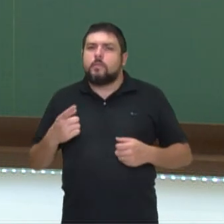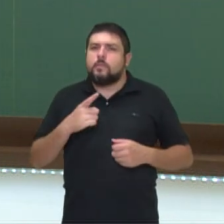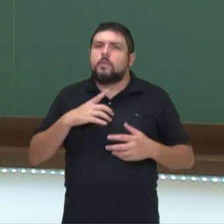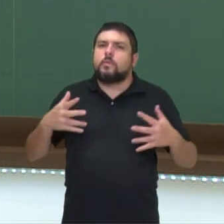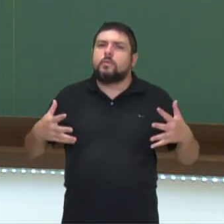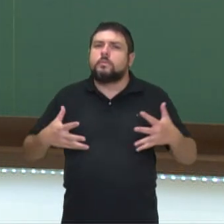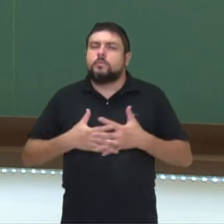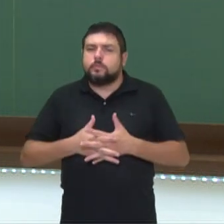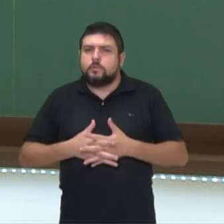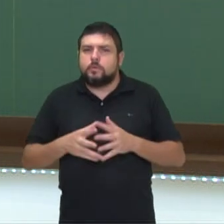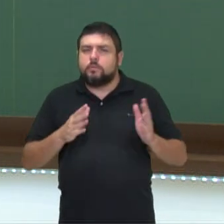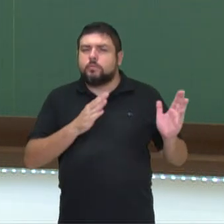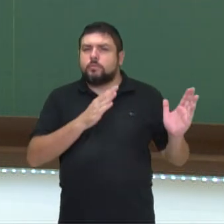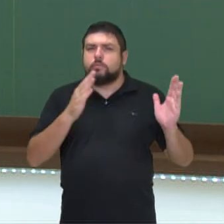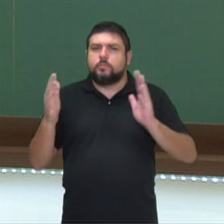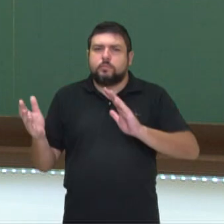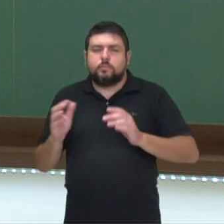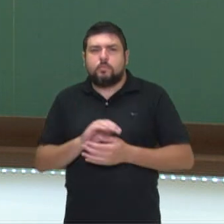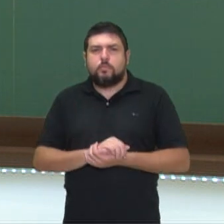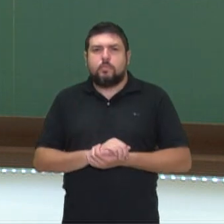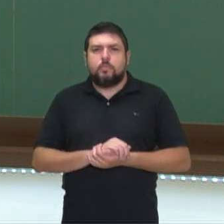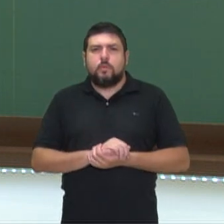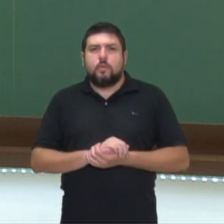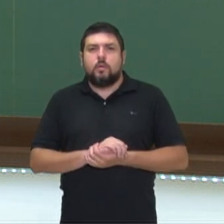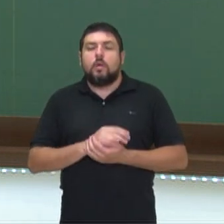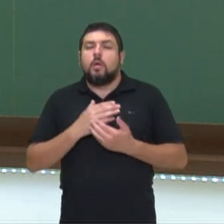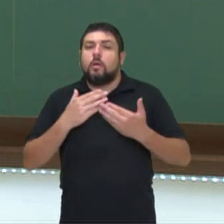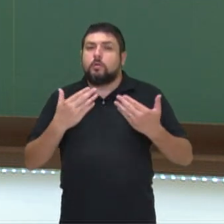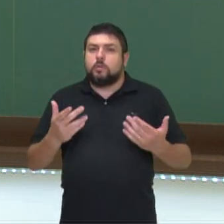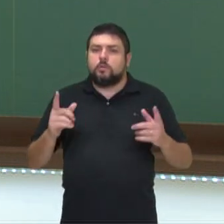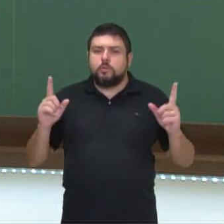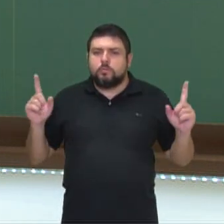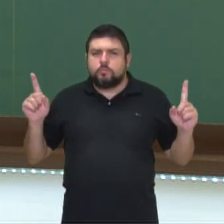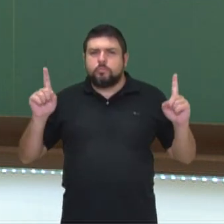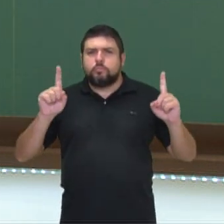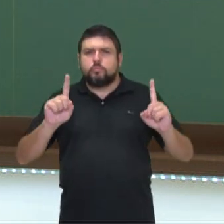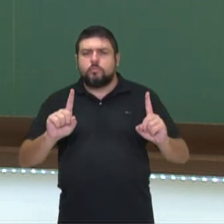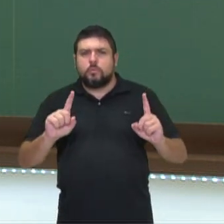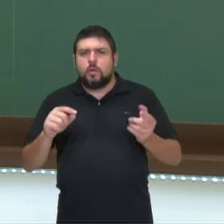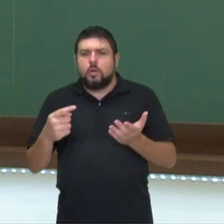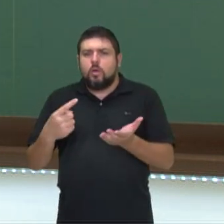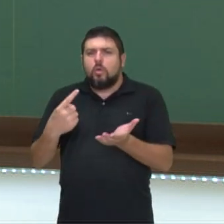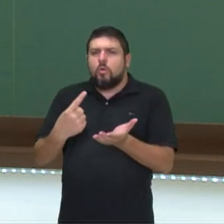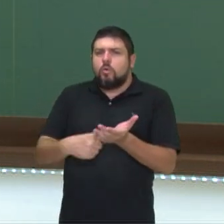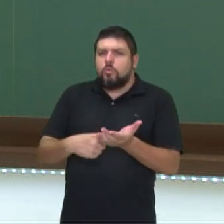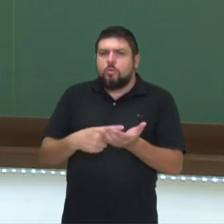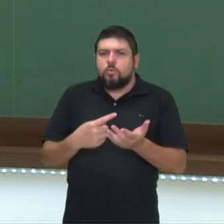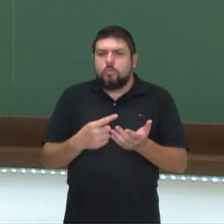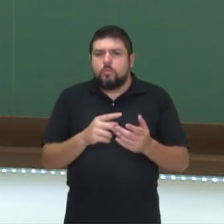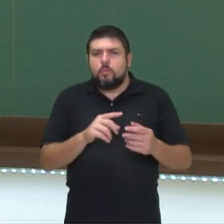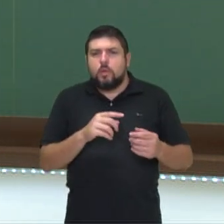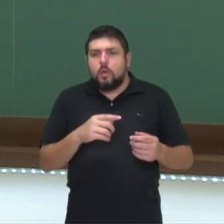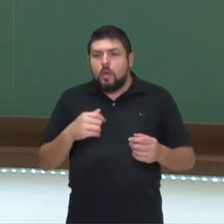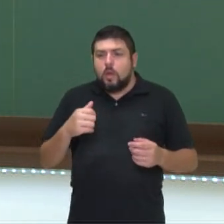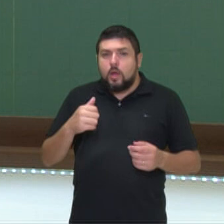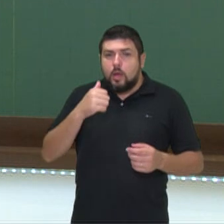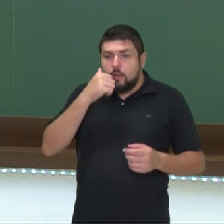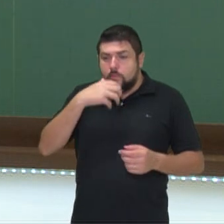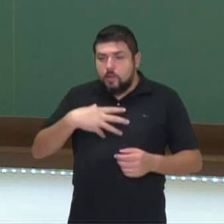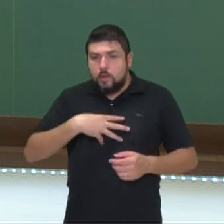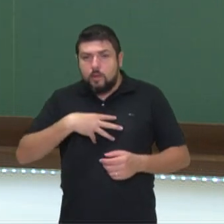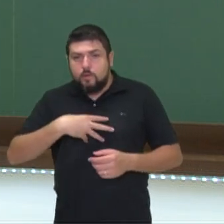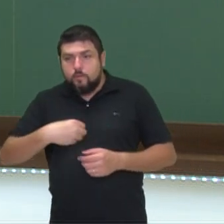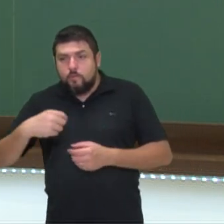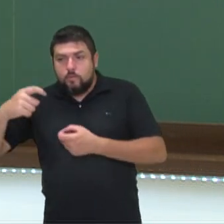conto. Então as personagens aí combinam de uma emprestar o livro da outra. A filha do dono da